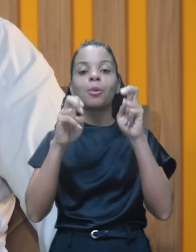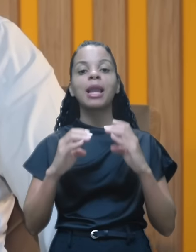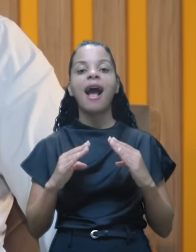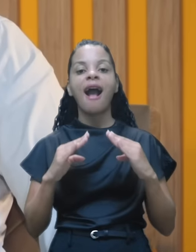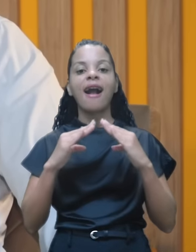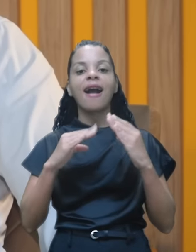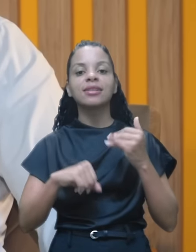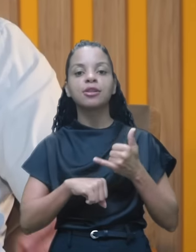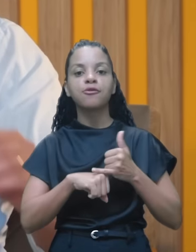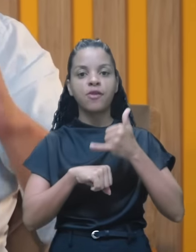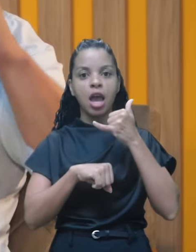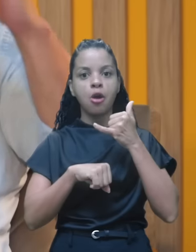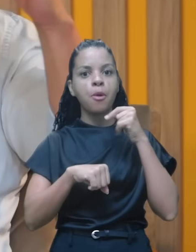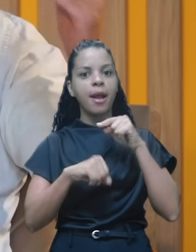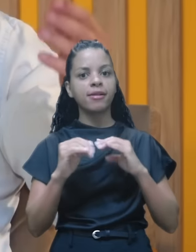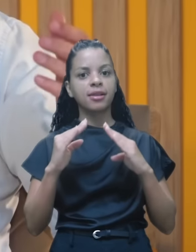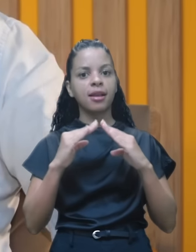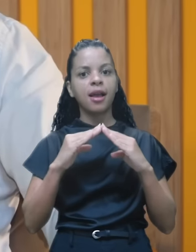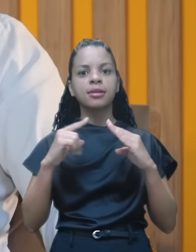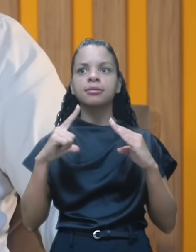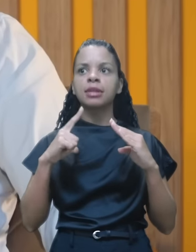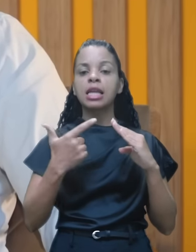existência, e lá tem uma estátua, né,